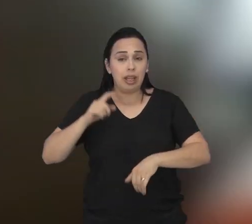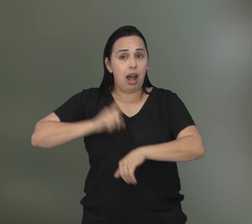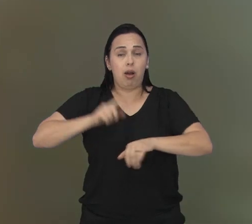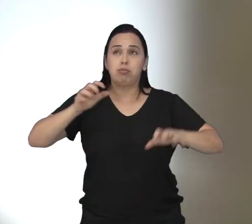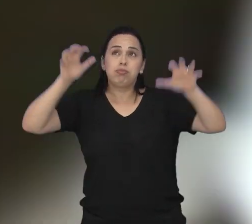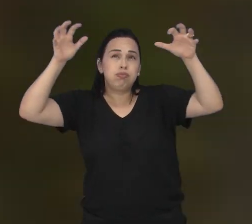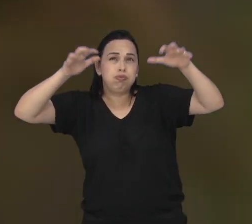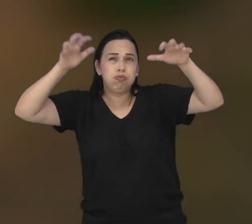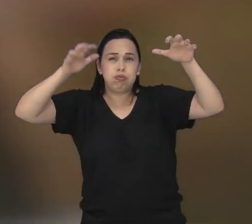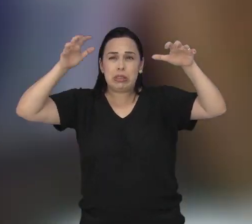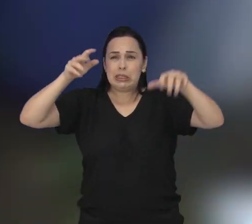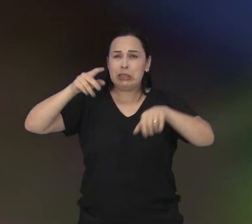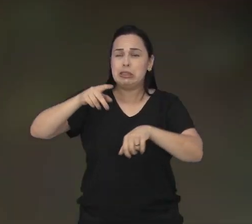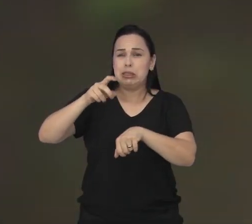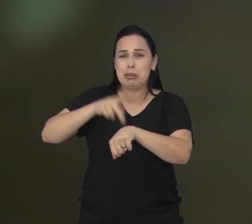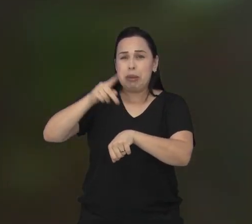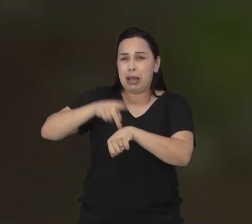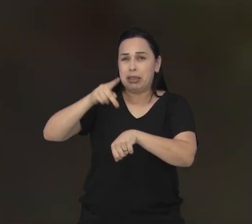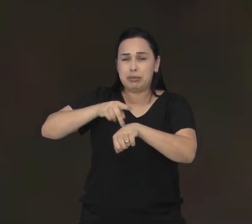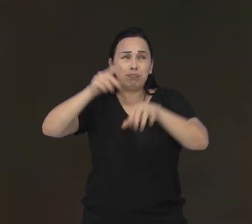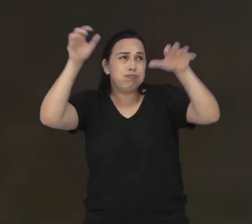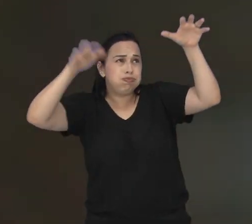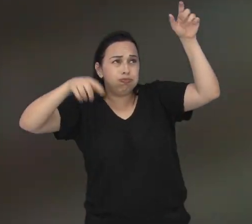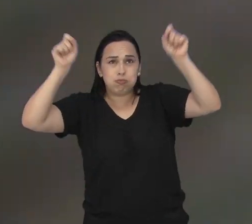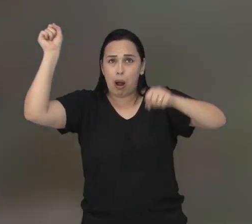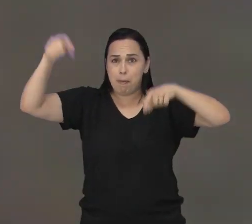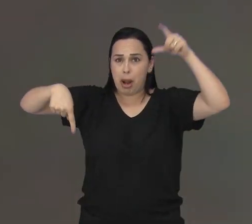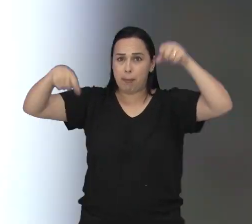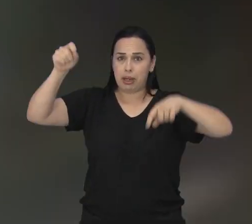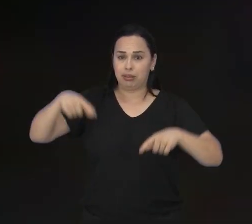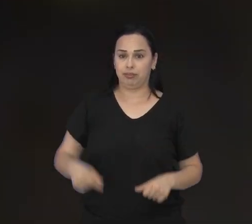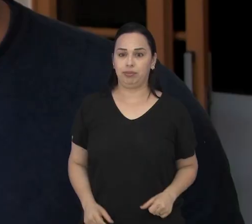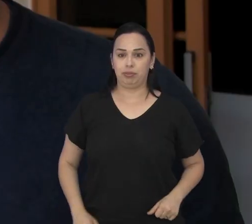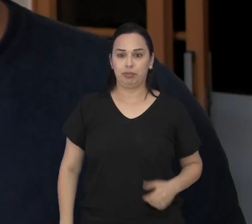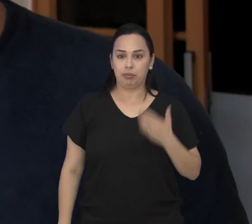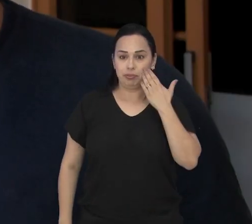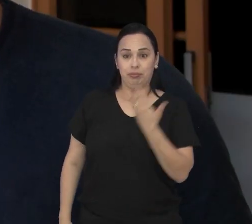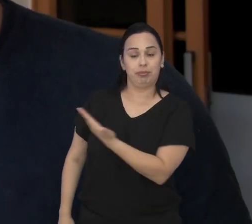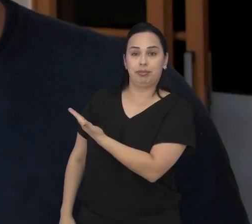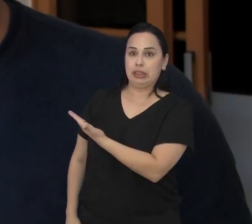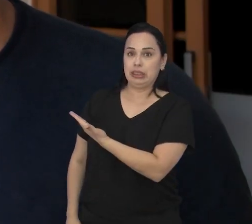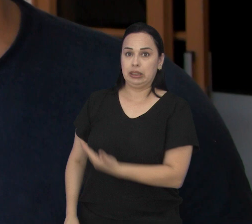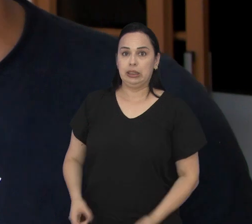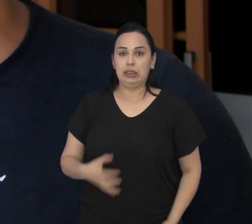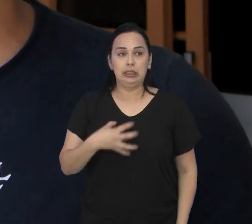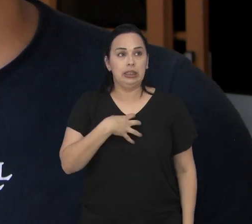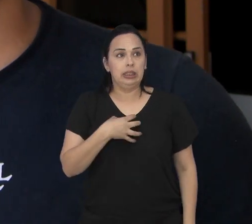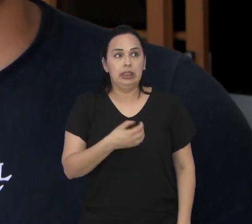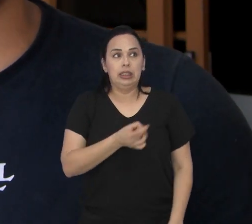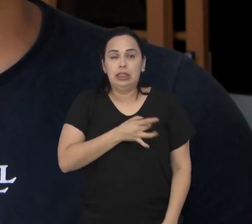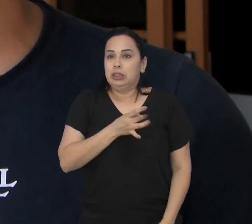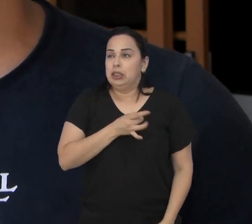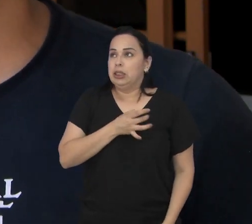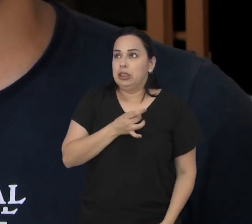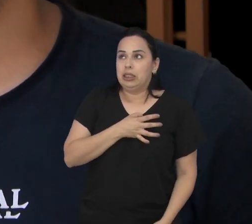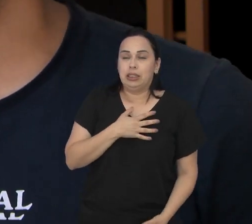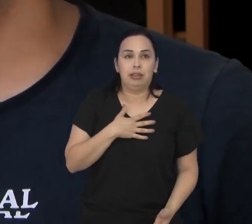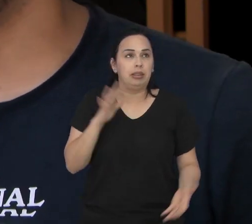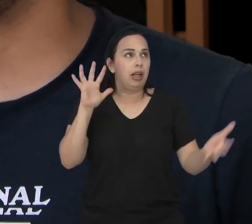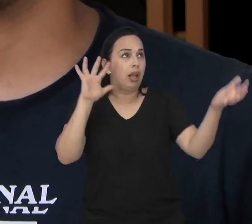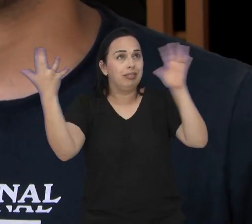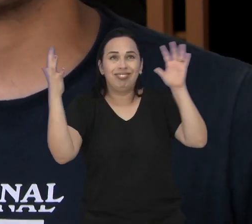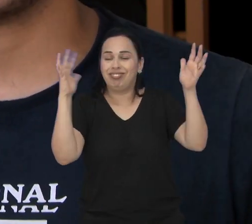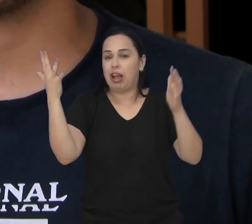perdido durante a forte chuva de granizo que caiu no início de fevereiro. No momento, o sentimento mesmo é só desespero, não tem muito o que